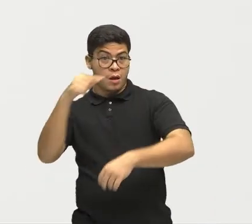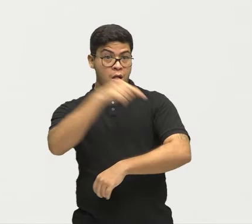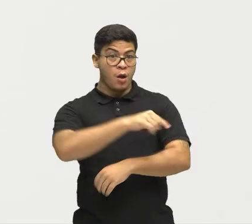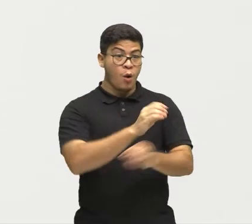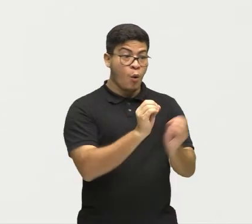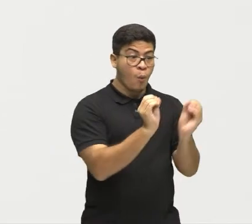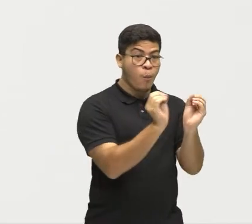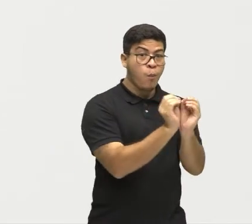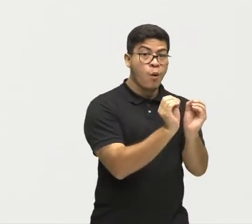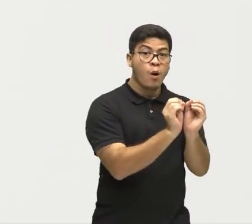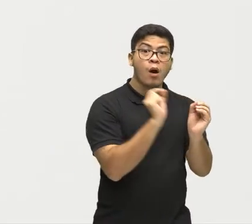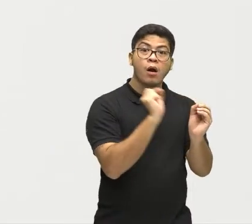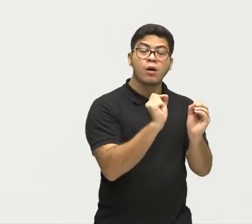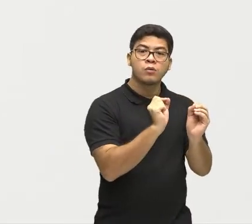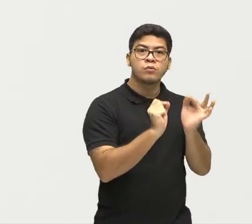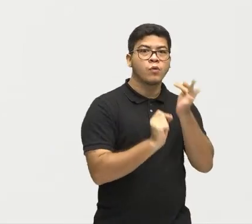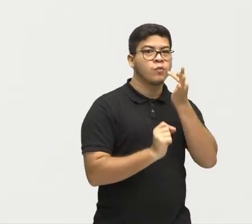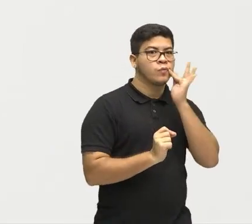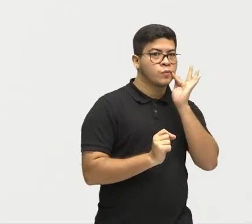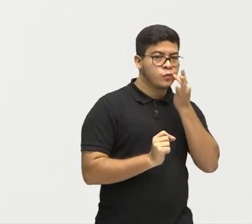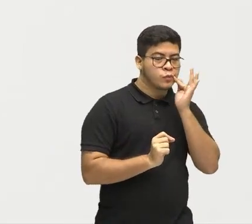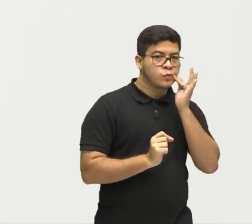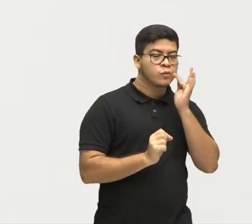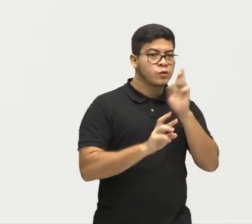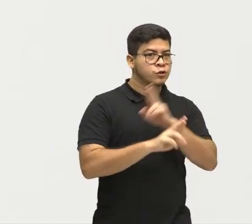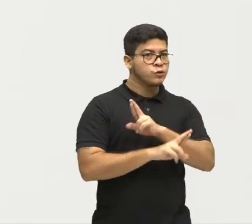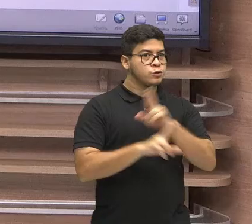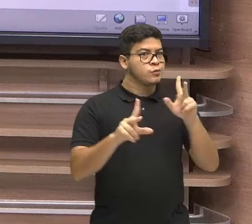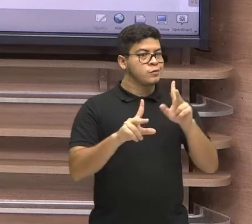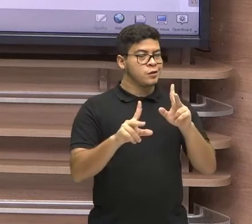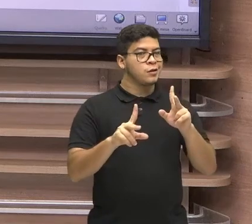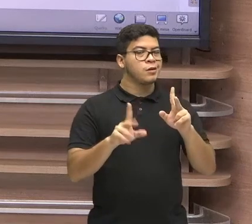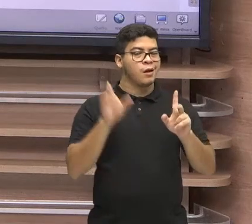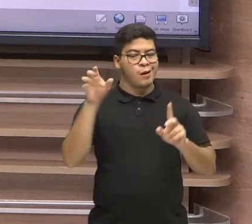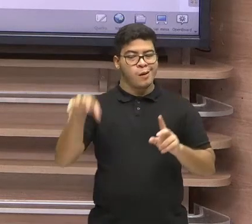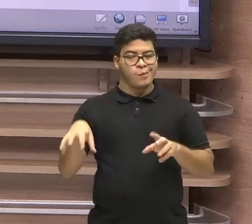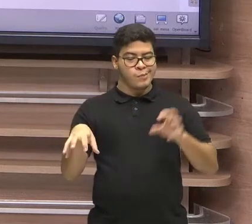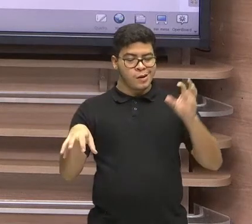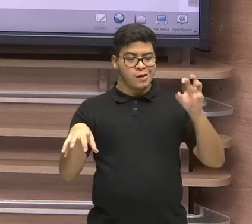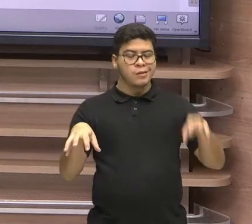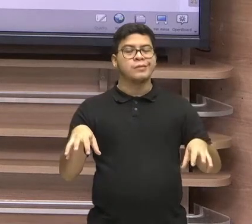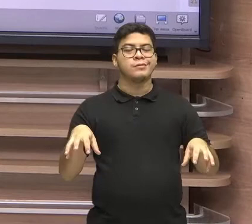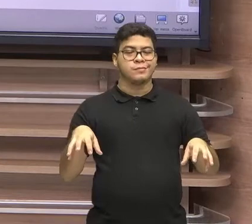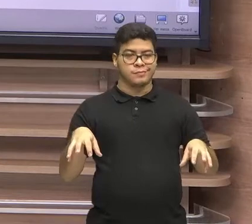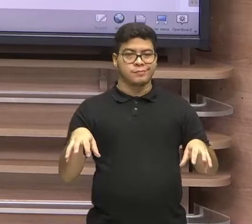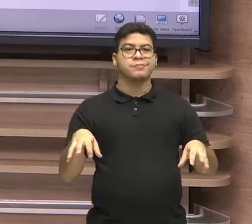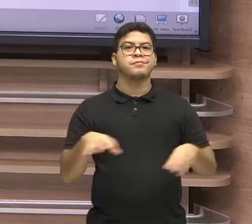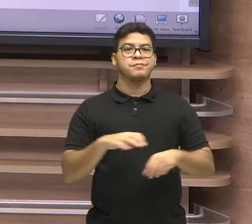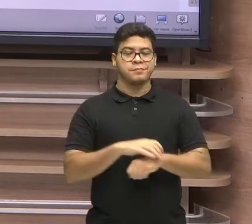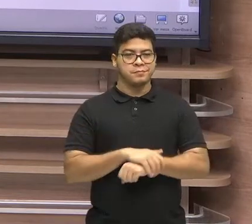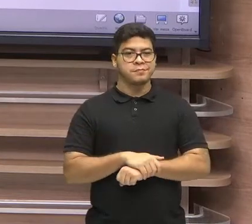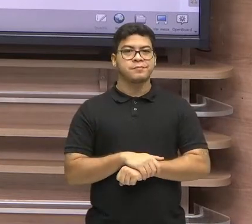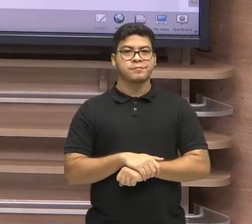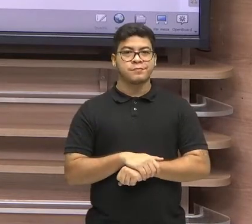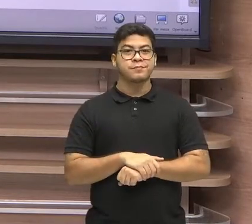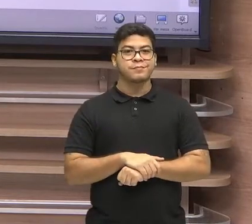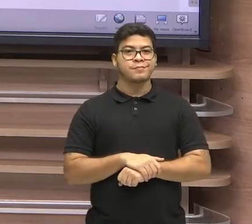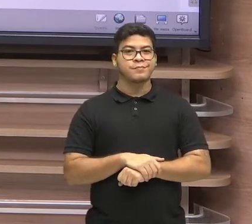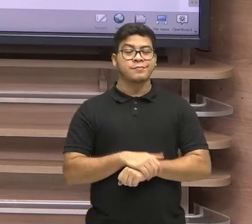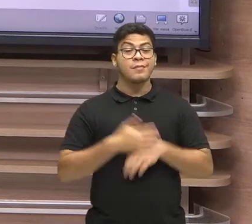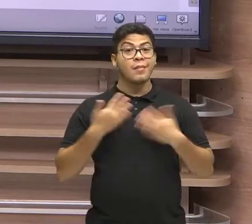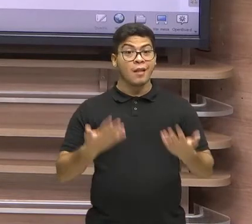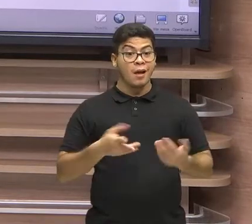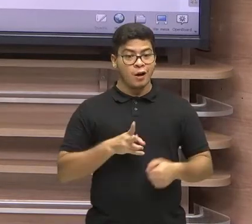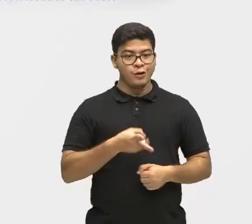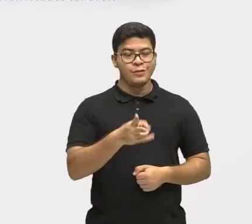virar fruto. Não vamos esquecer isso. Óvulo vira semente, ovário vira fruto. Muito bem. E